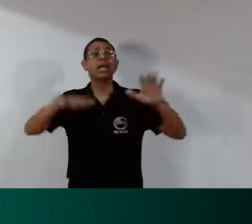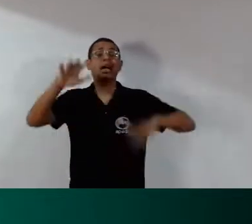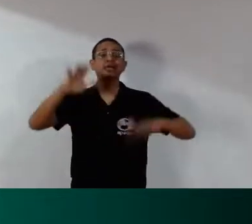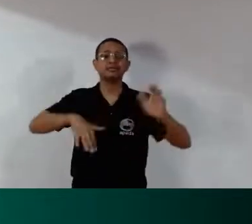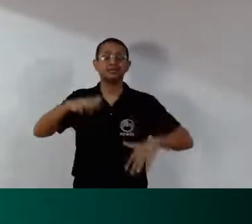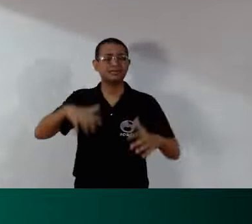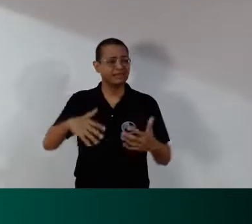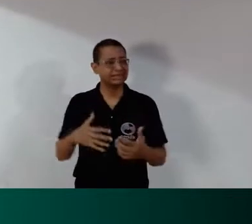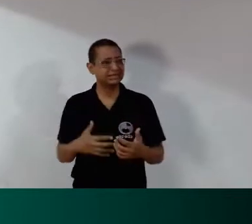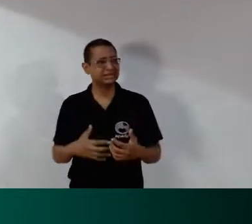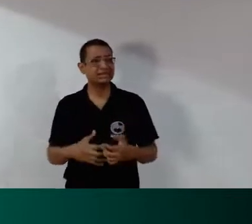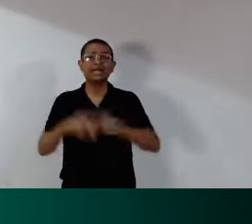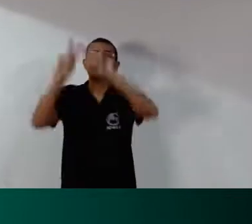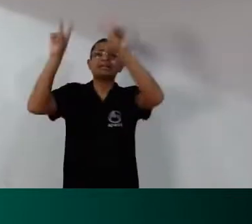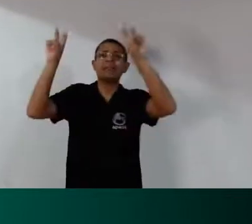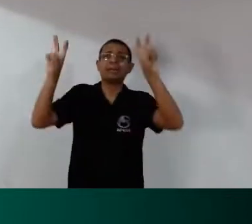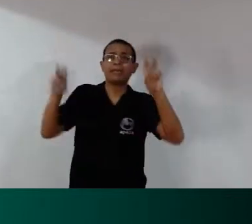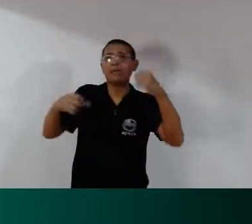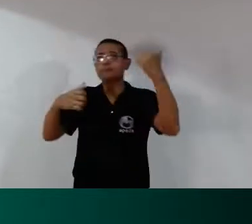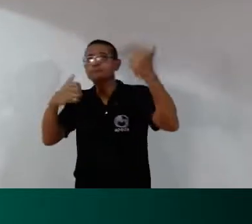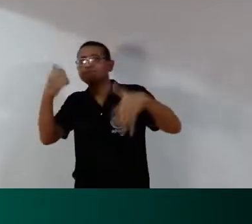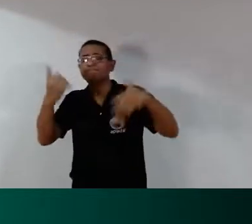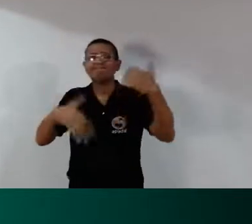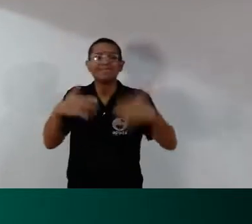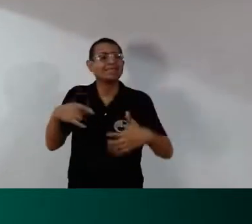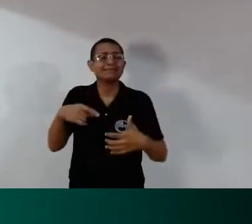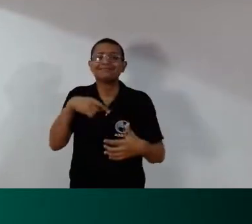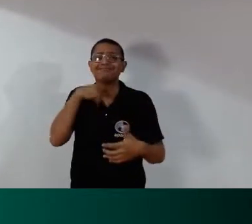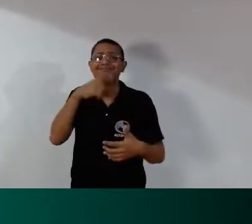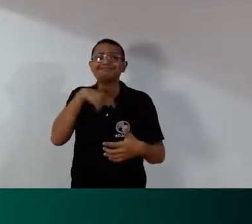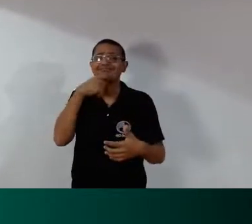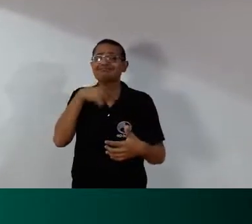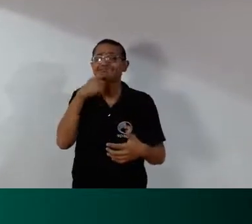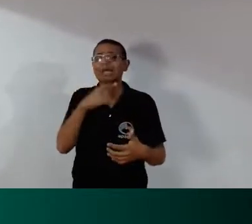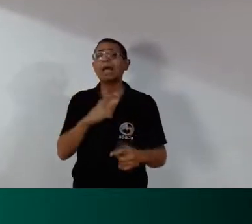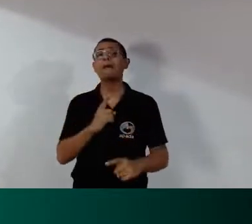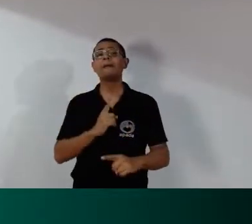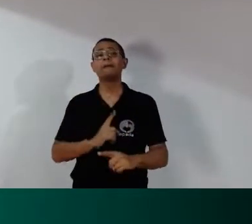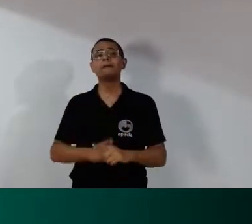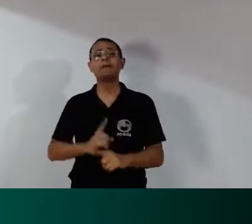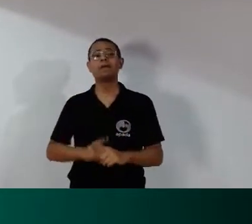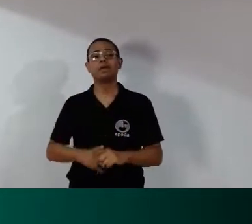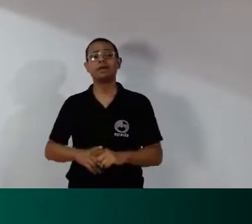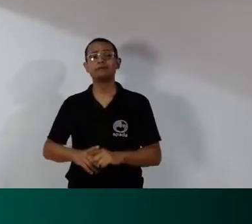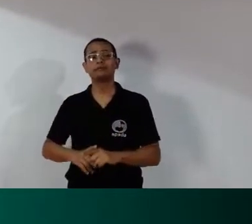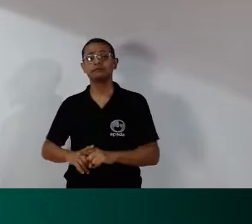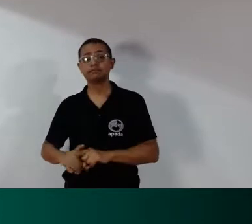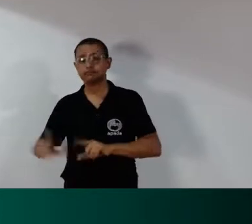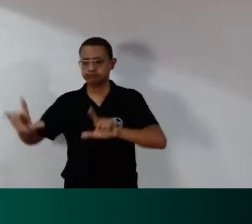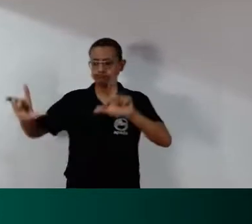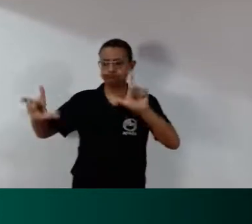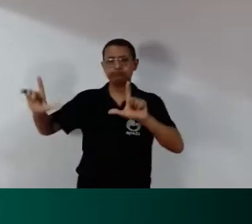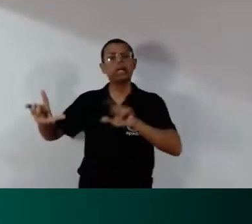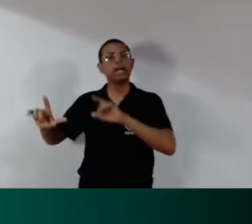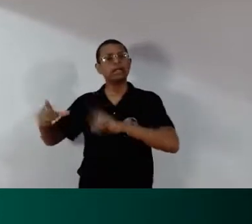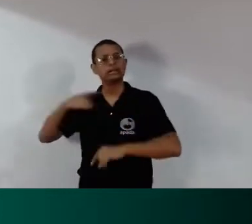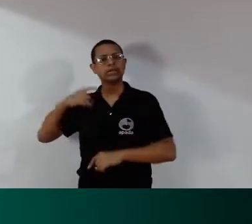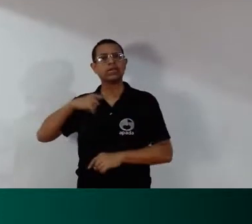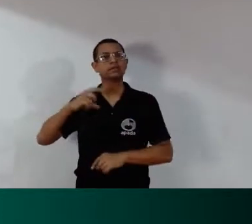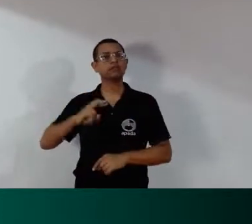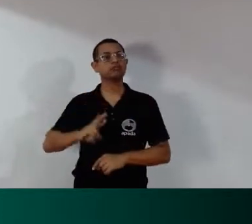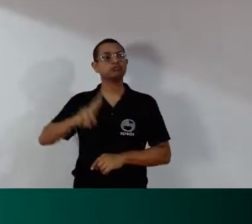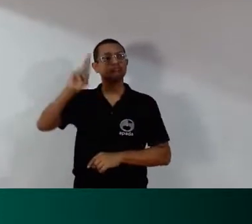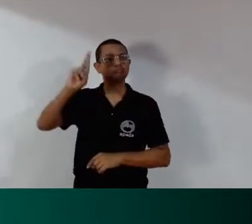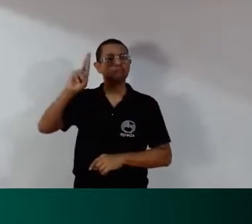se existe espaço porque a mídia ela tem alguém que é dono do jornal E aí